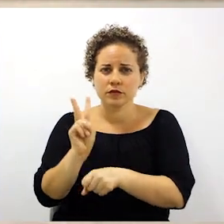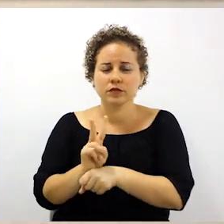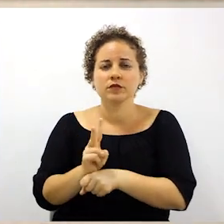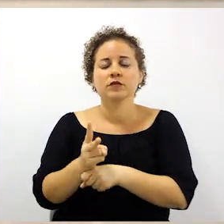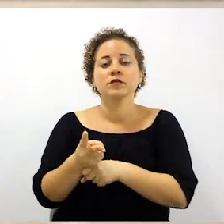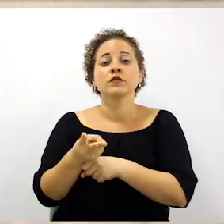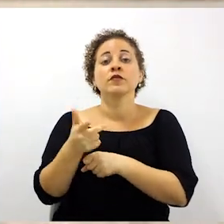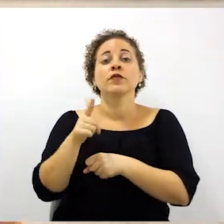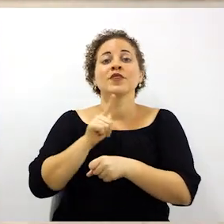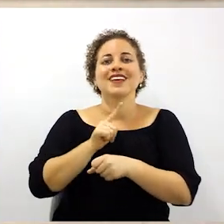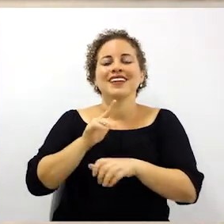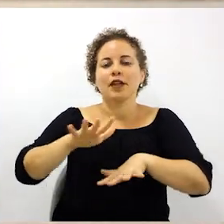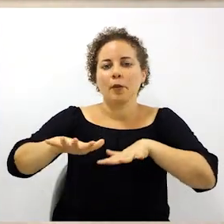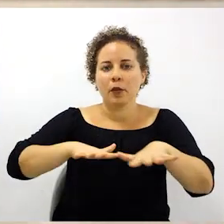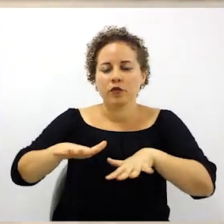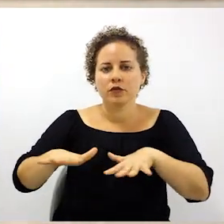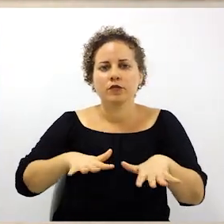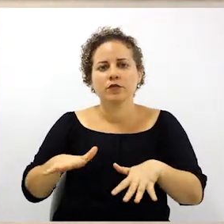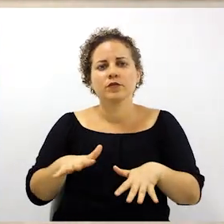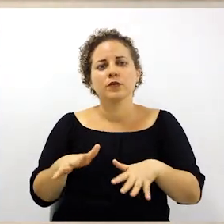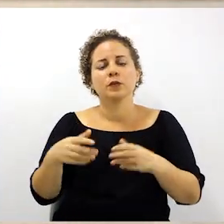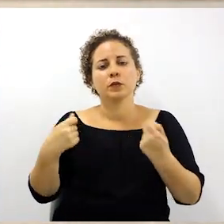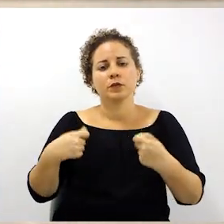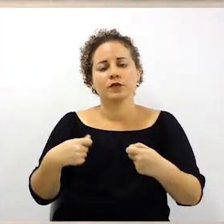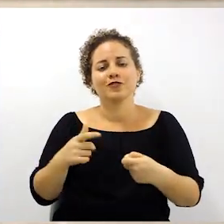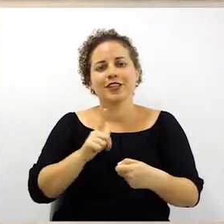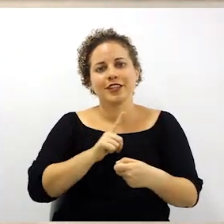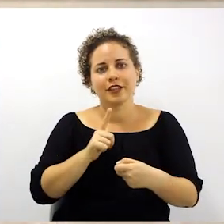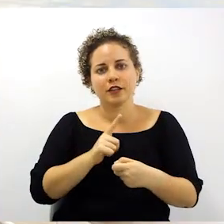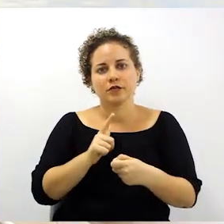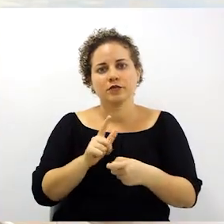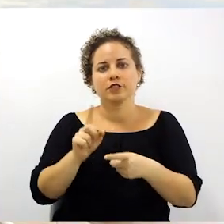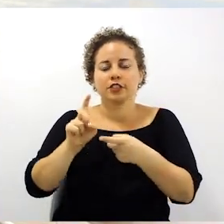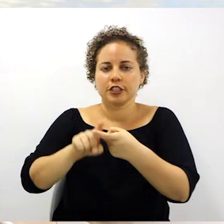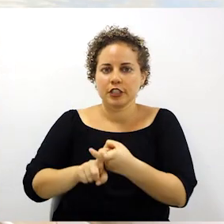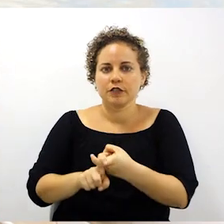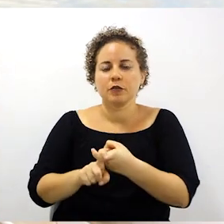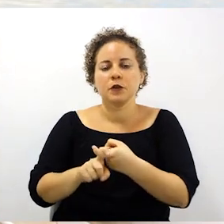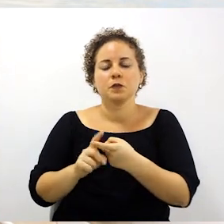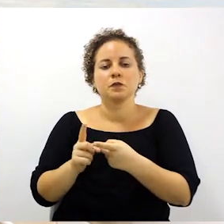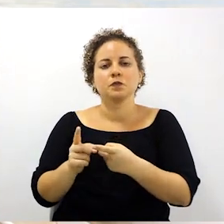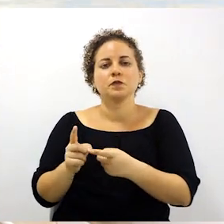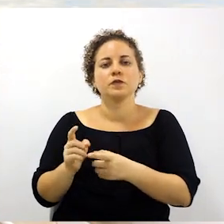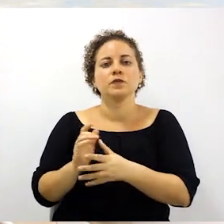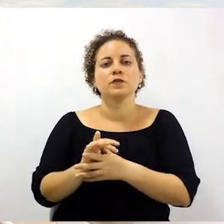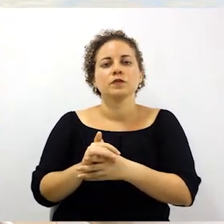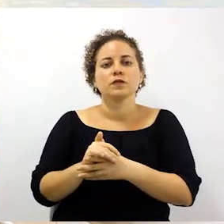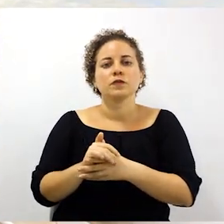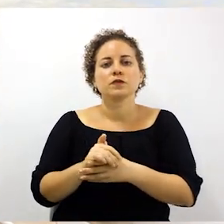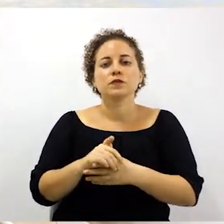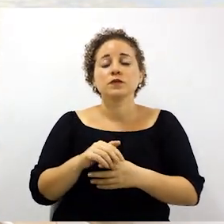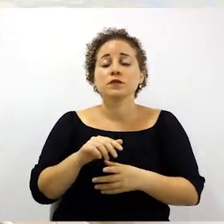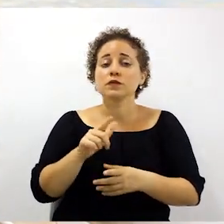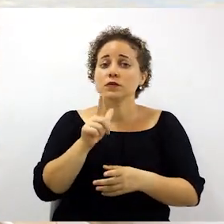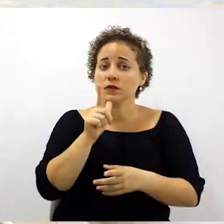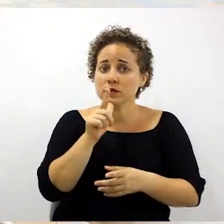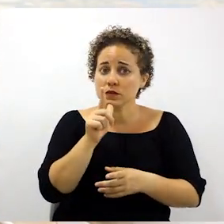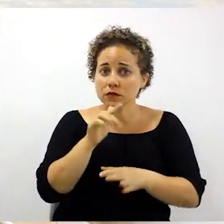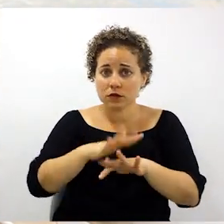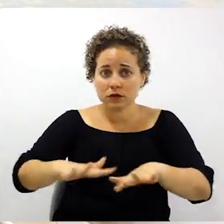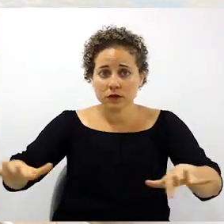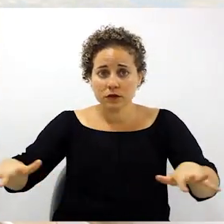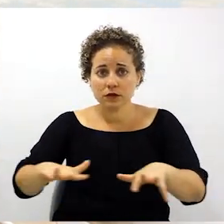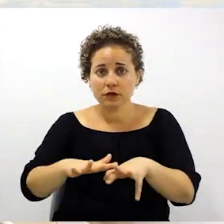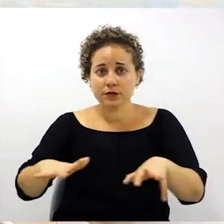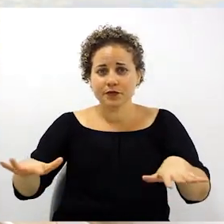partes móveis e se essa proteção possui o intertravamento. Também no trabalho aquaviário, nós